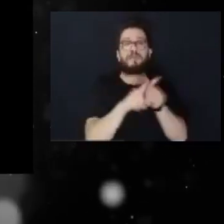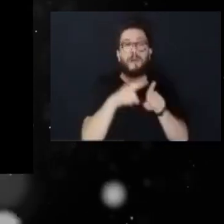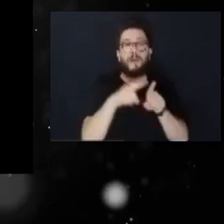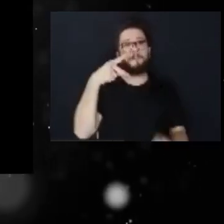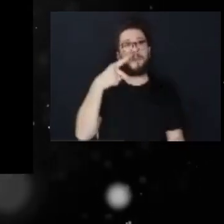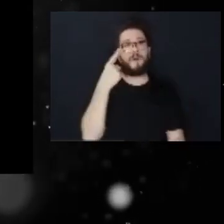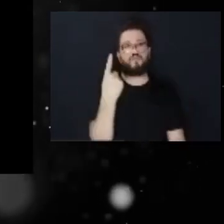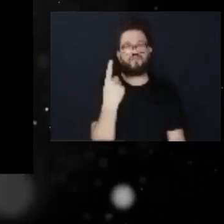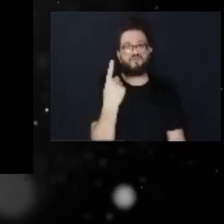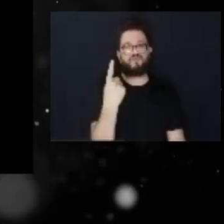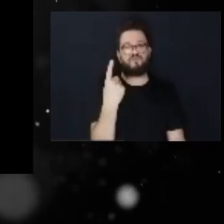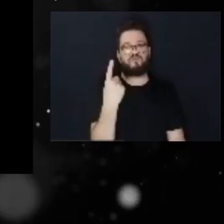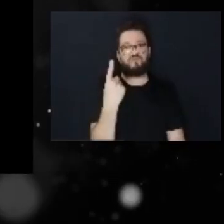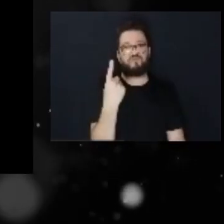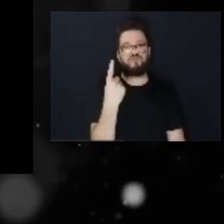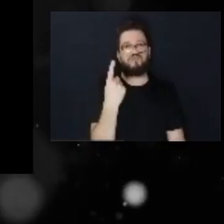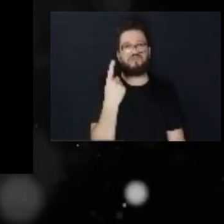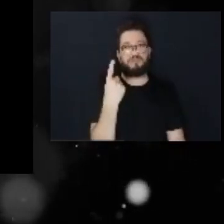ficar claro.